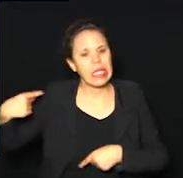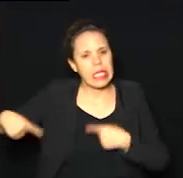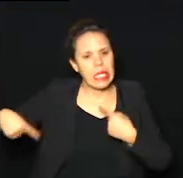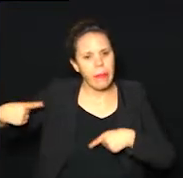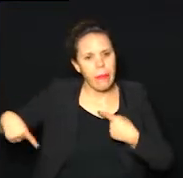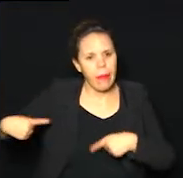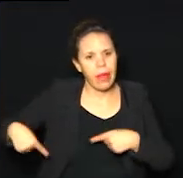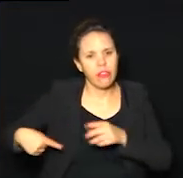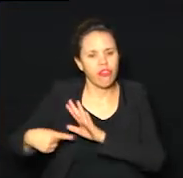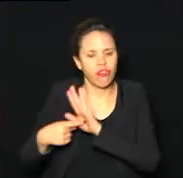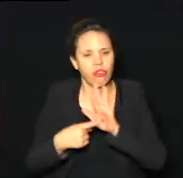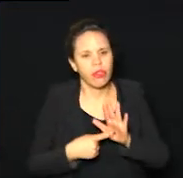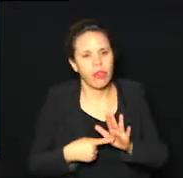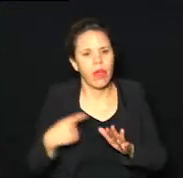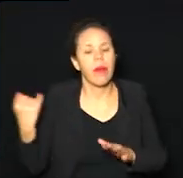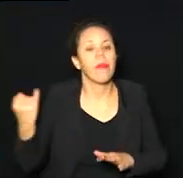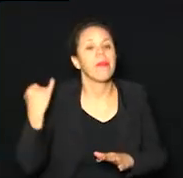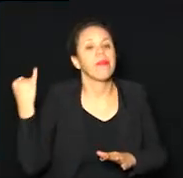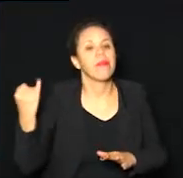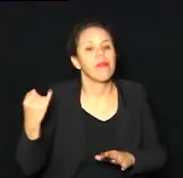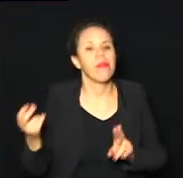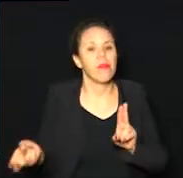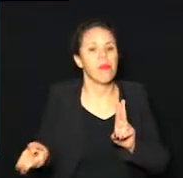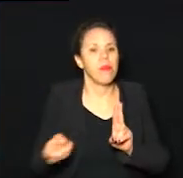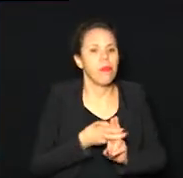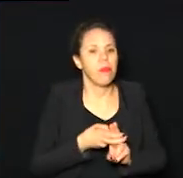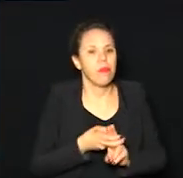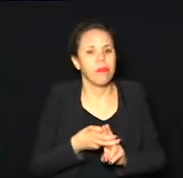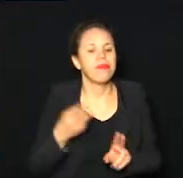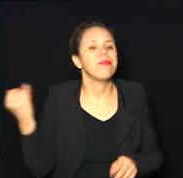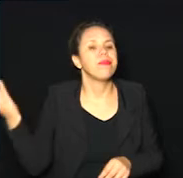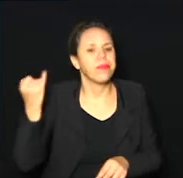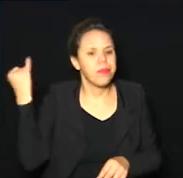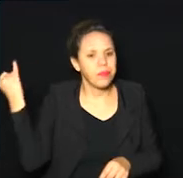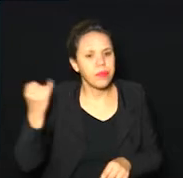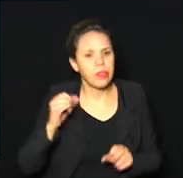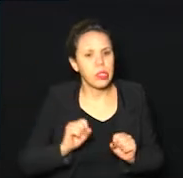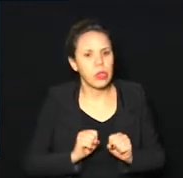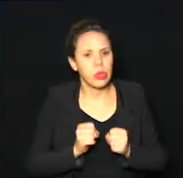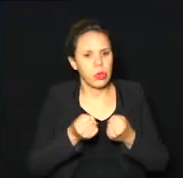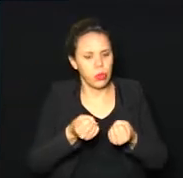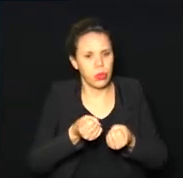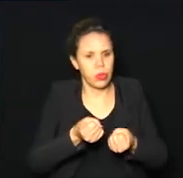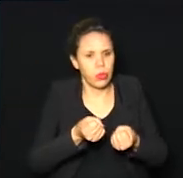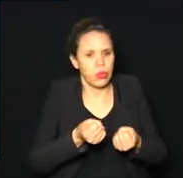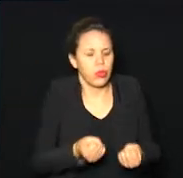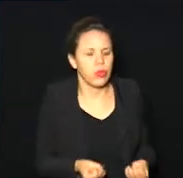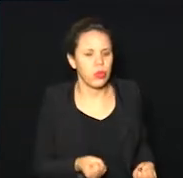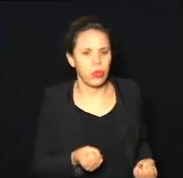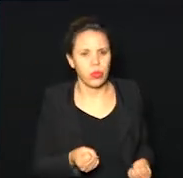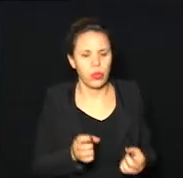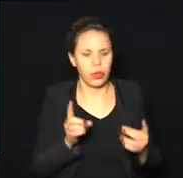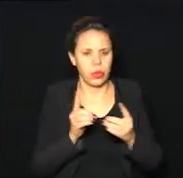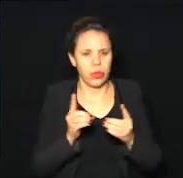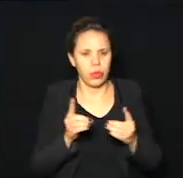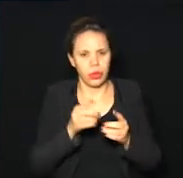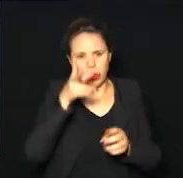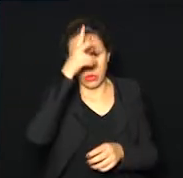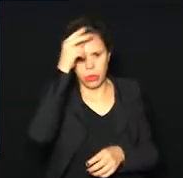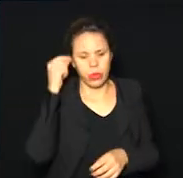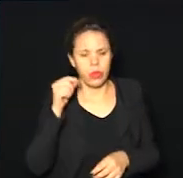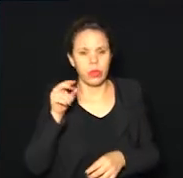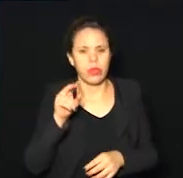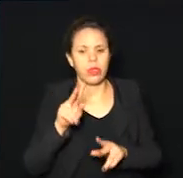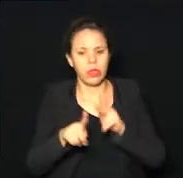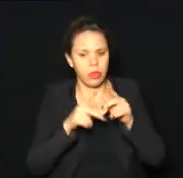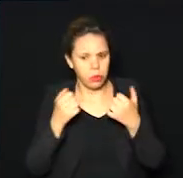também coloca a importância do SUS e a importância da defesa do serviço público para a população que se